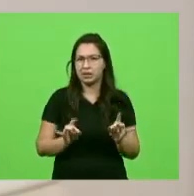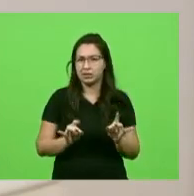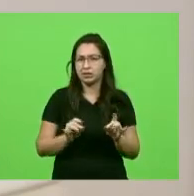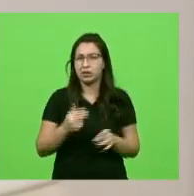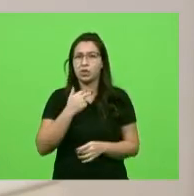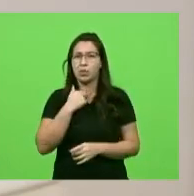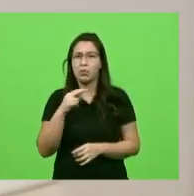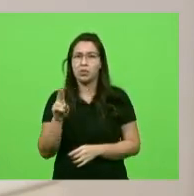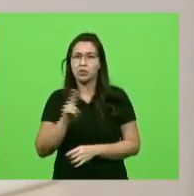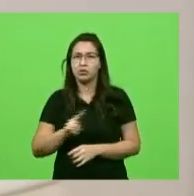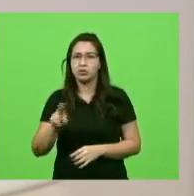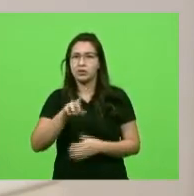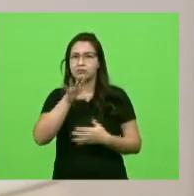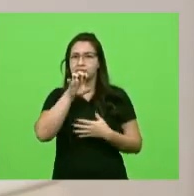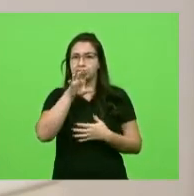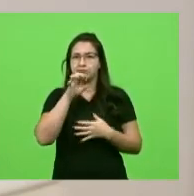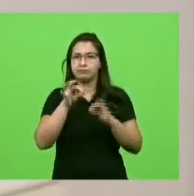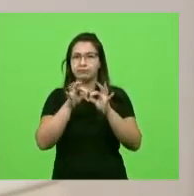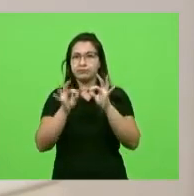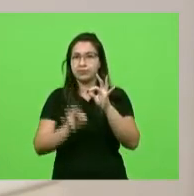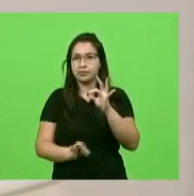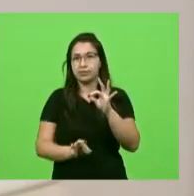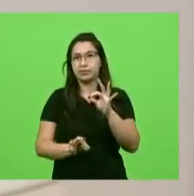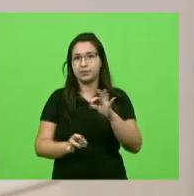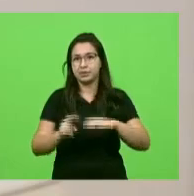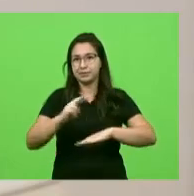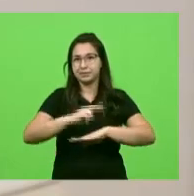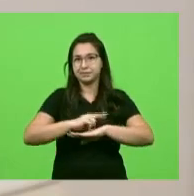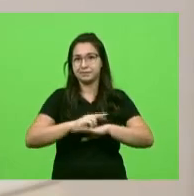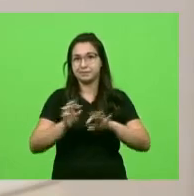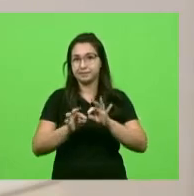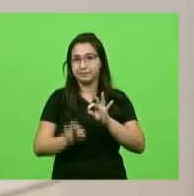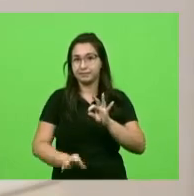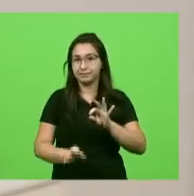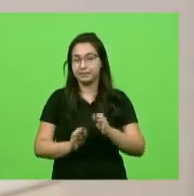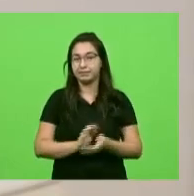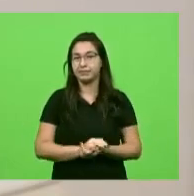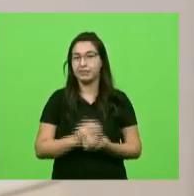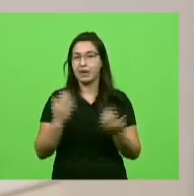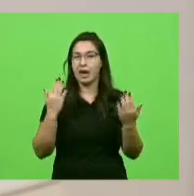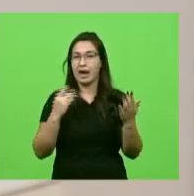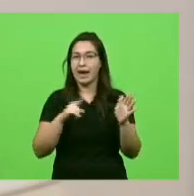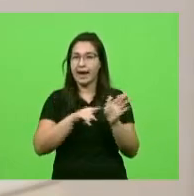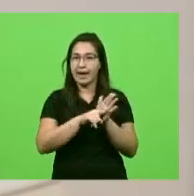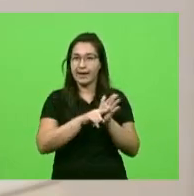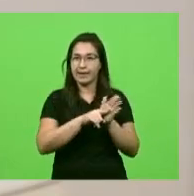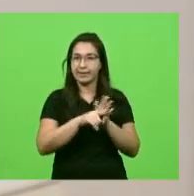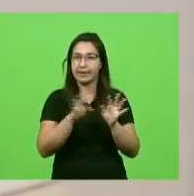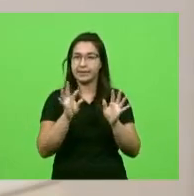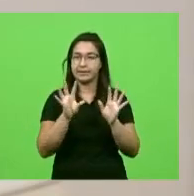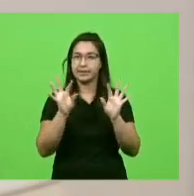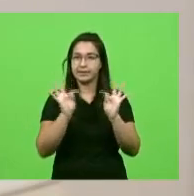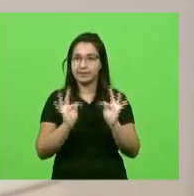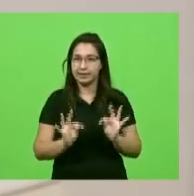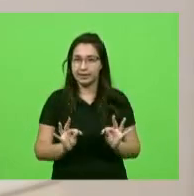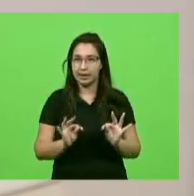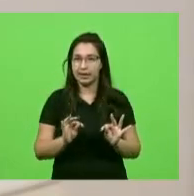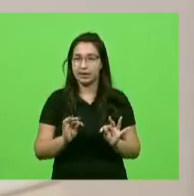como respirador de longa permanência, uso estacionário, conforme análise técnica constante na comunicação interna